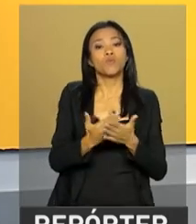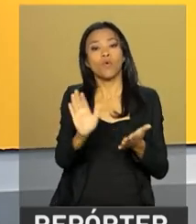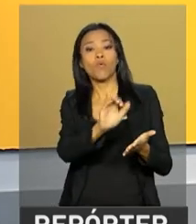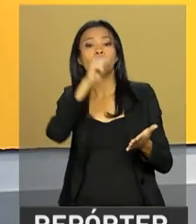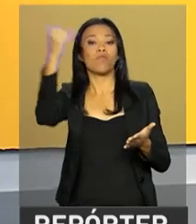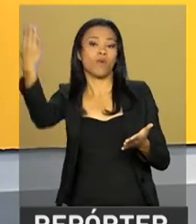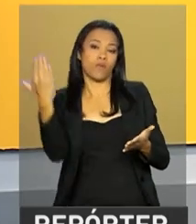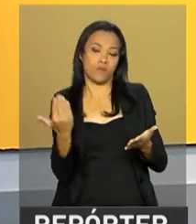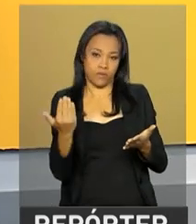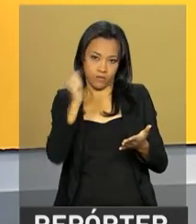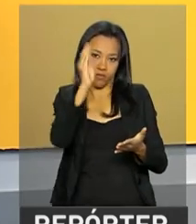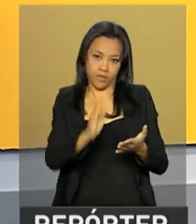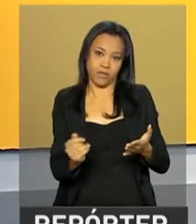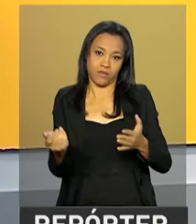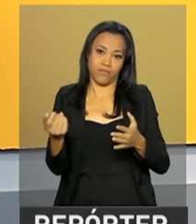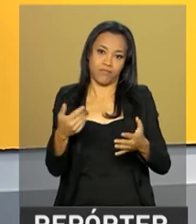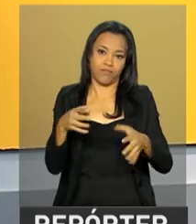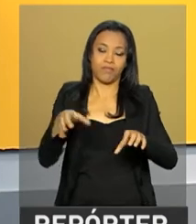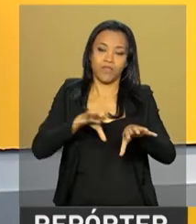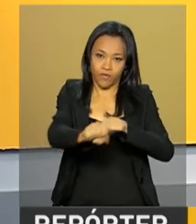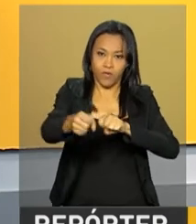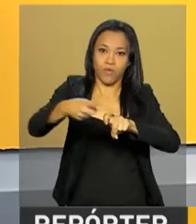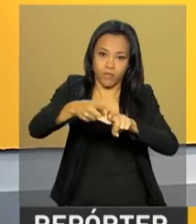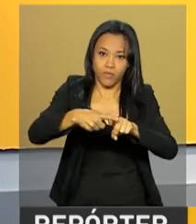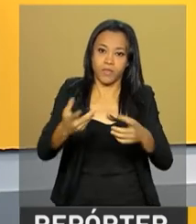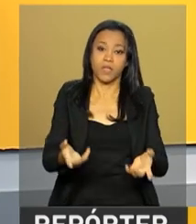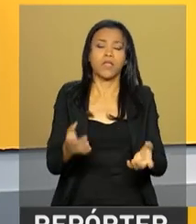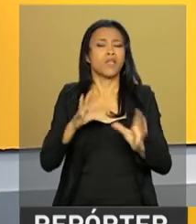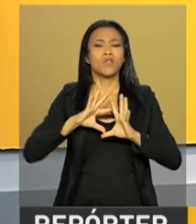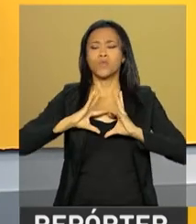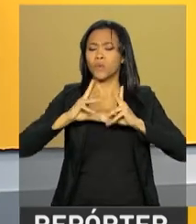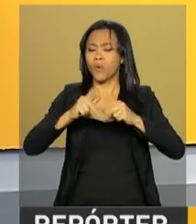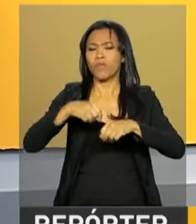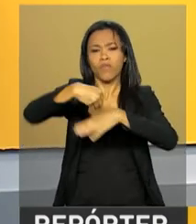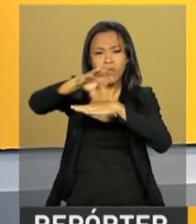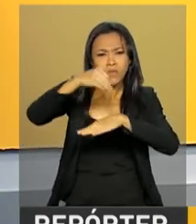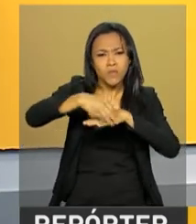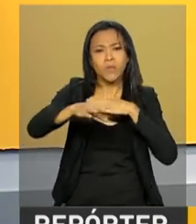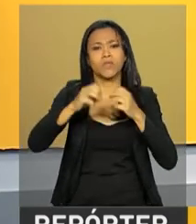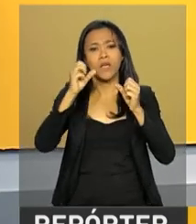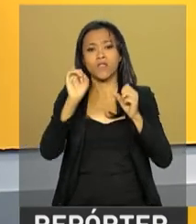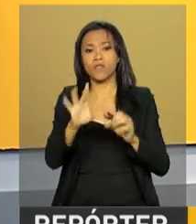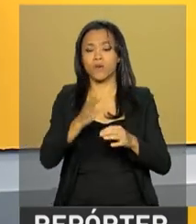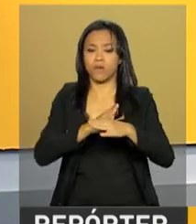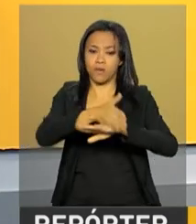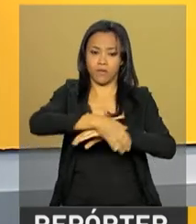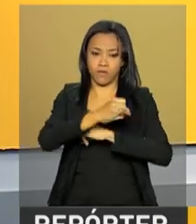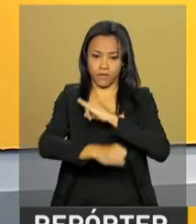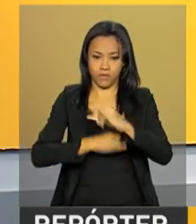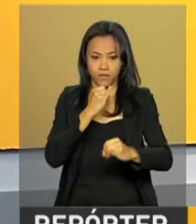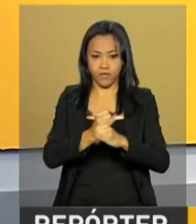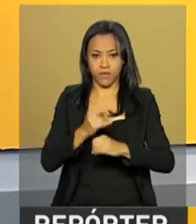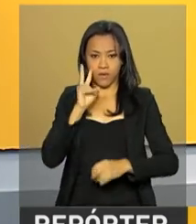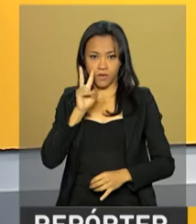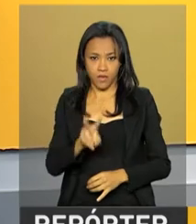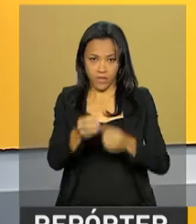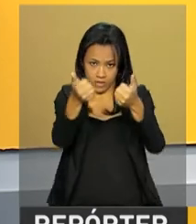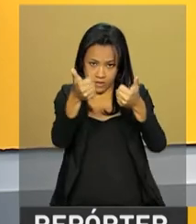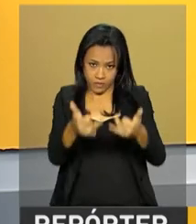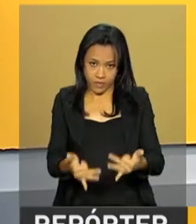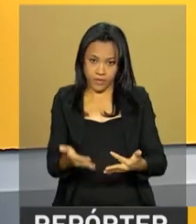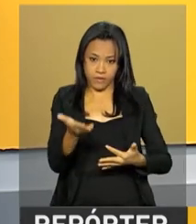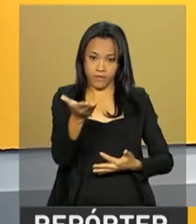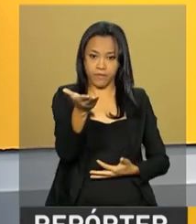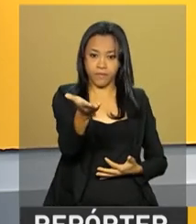querem exercer a profissão por aqui. Para todas as informações do Revalida, basta acessar o site que aparece aí na tela,